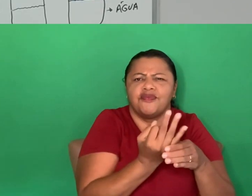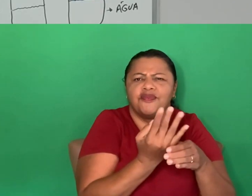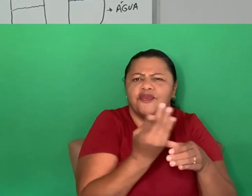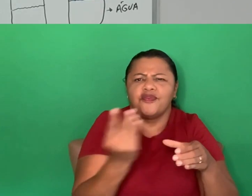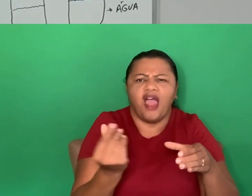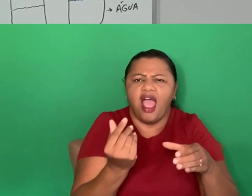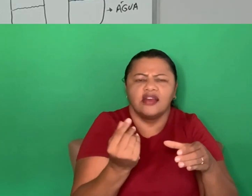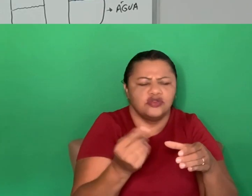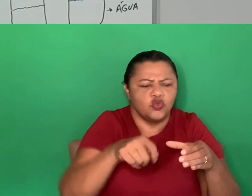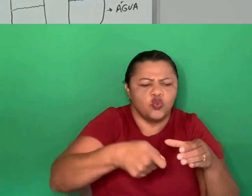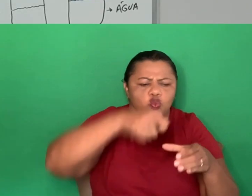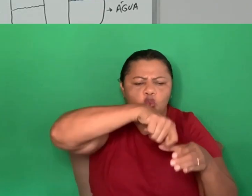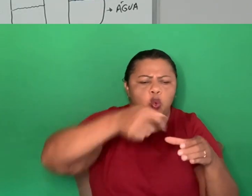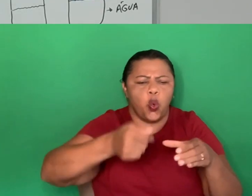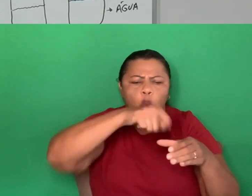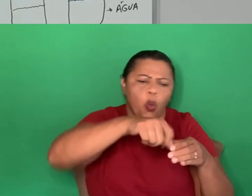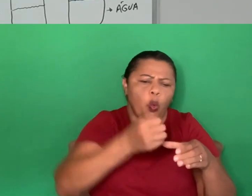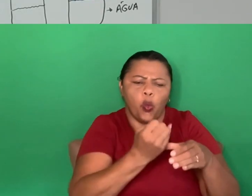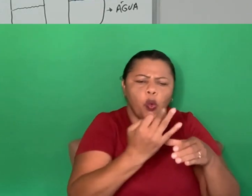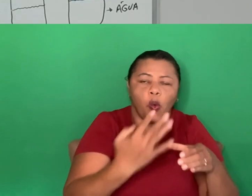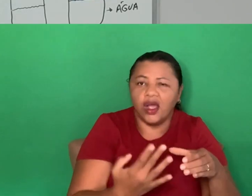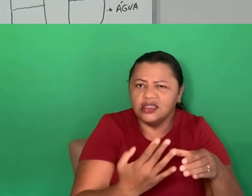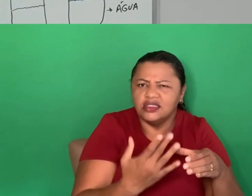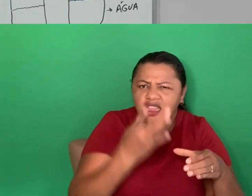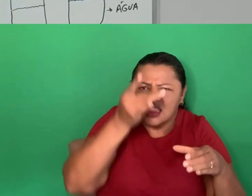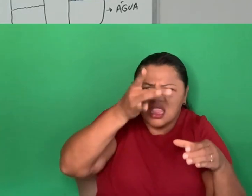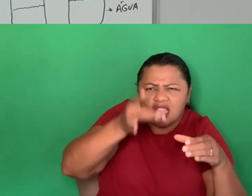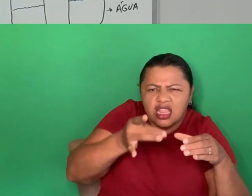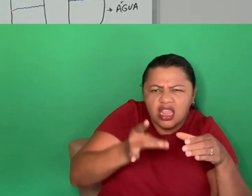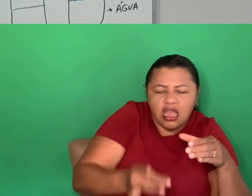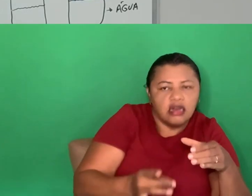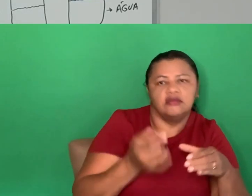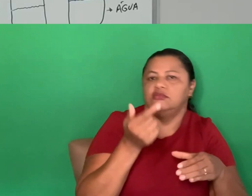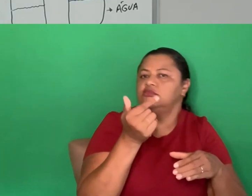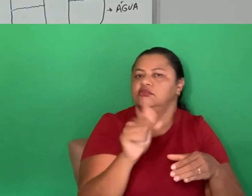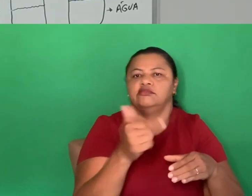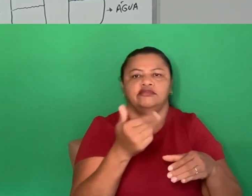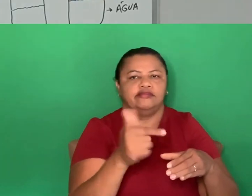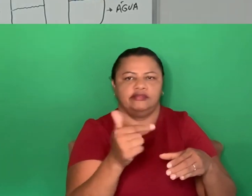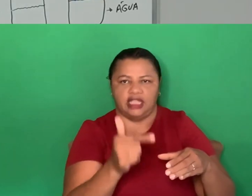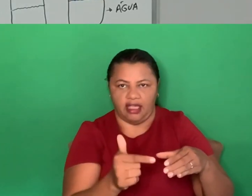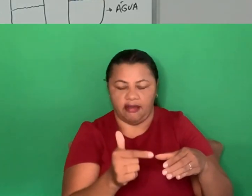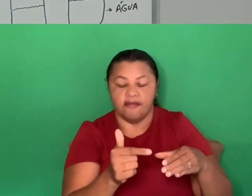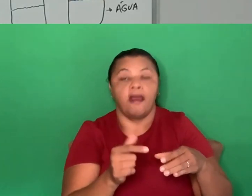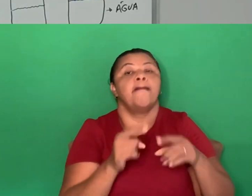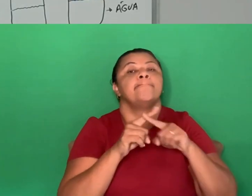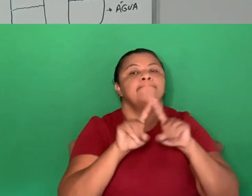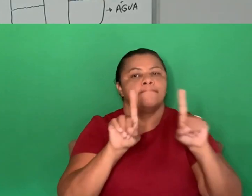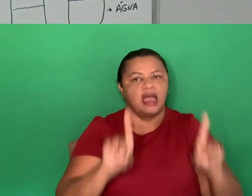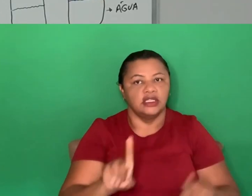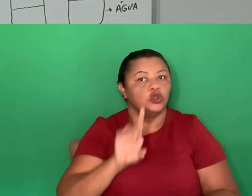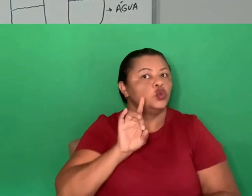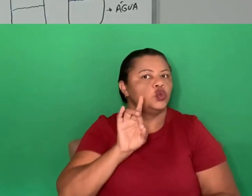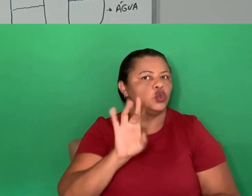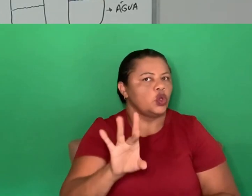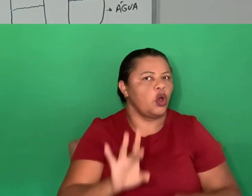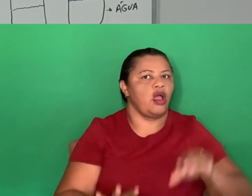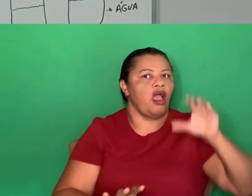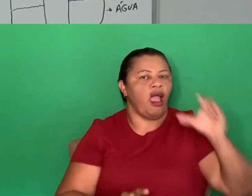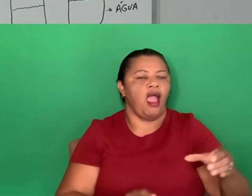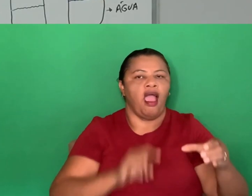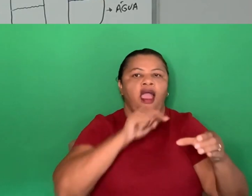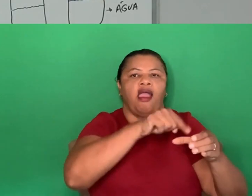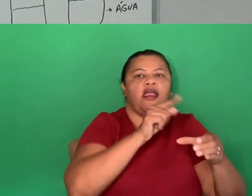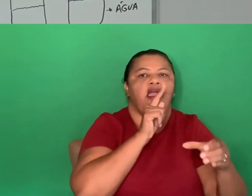essa diferença bem aí. Substância pura tem fórmula, mistura não tem. Tá? Além disso, uma substância